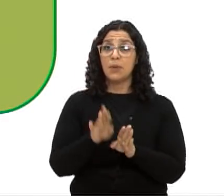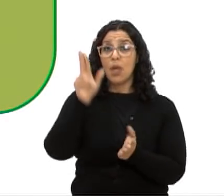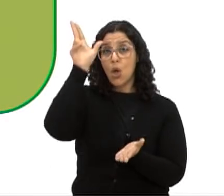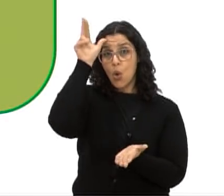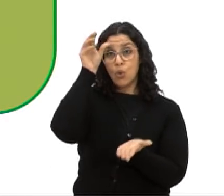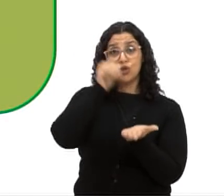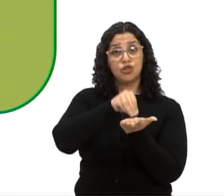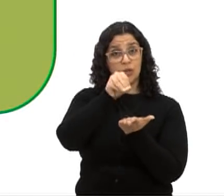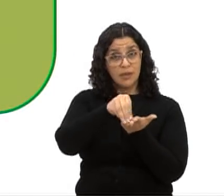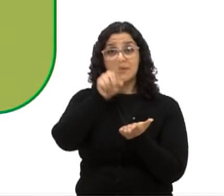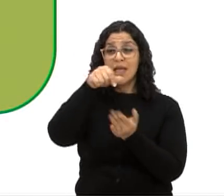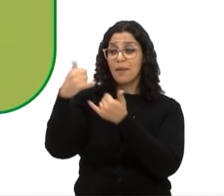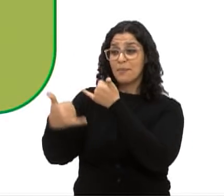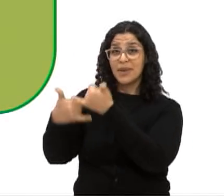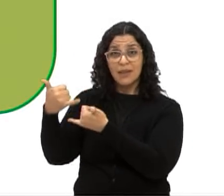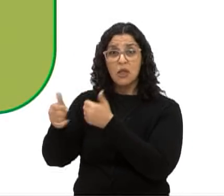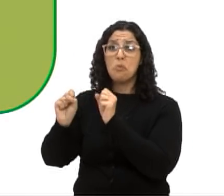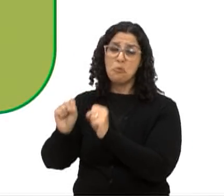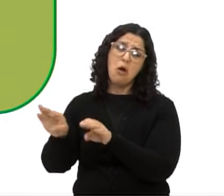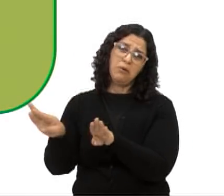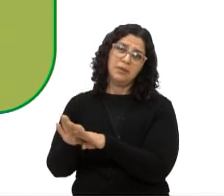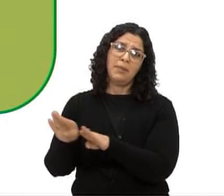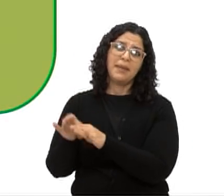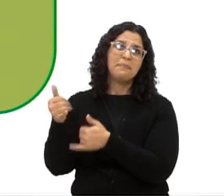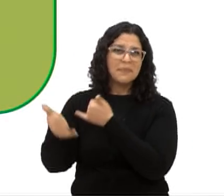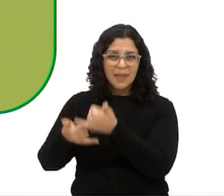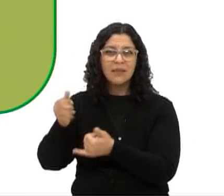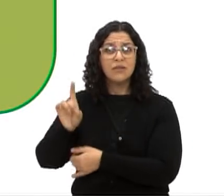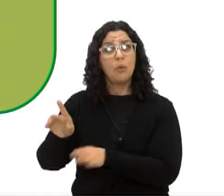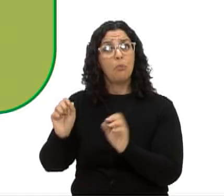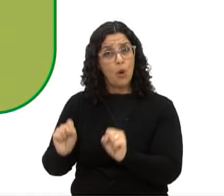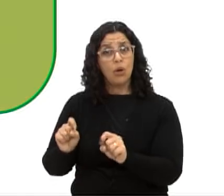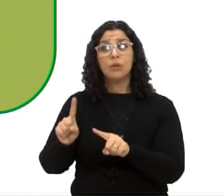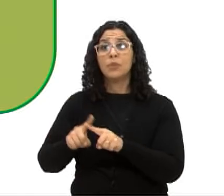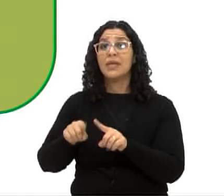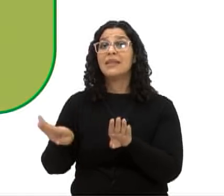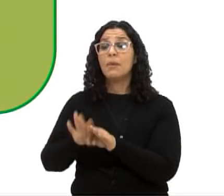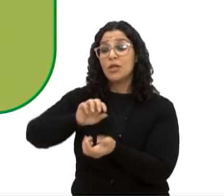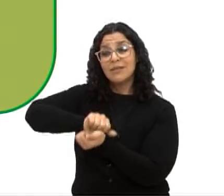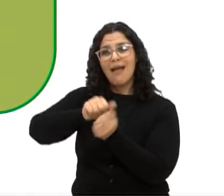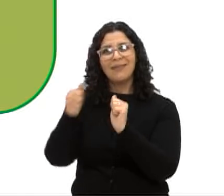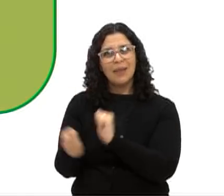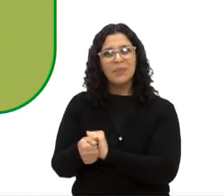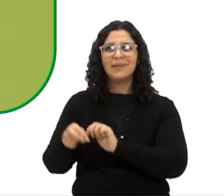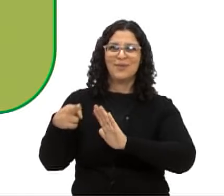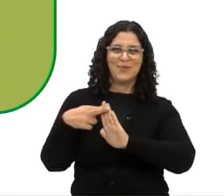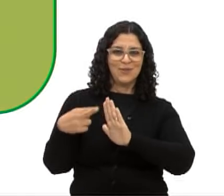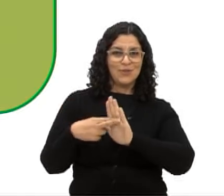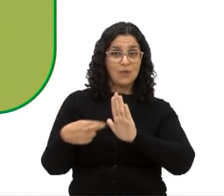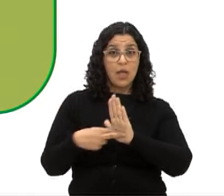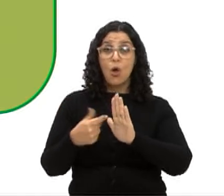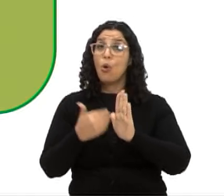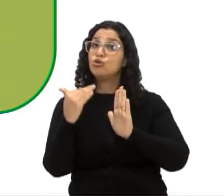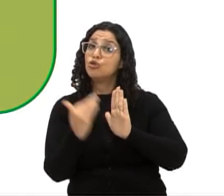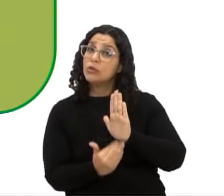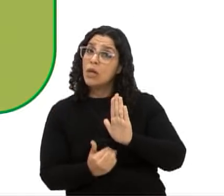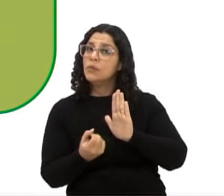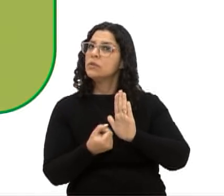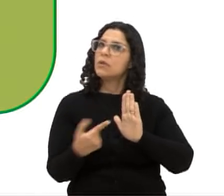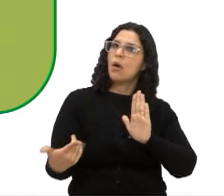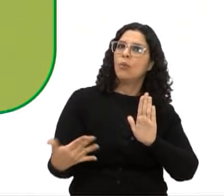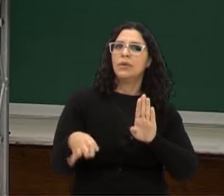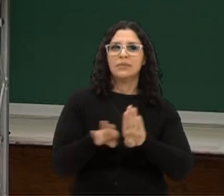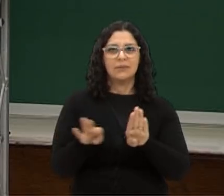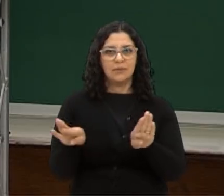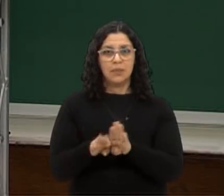considerado um jogo, pois pode ser recreativo. Também é considerado um jogo quando adaptamos algumas regras ou excluímos outras.